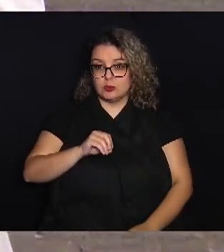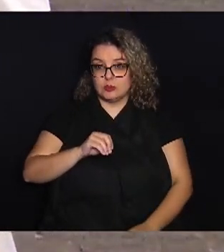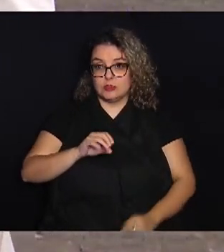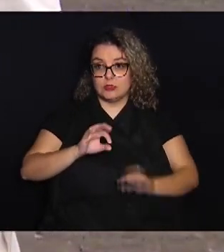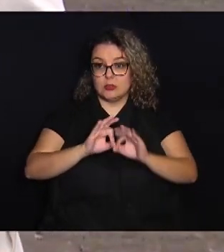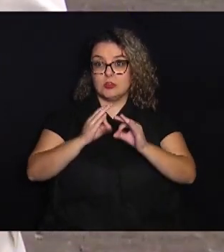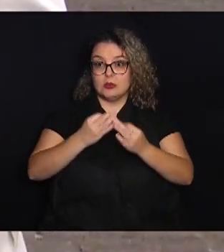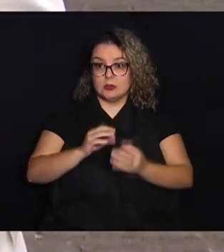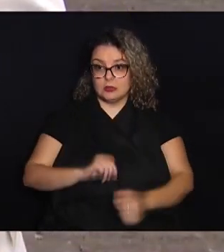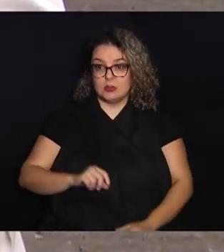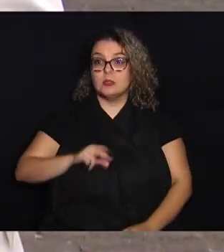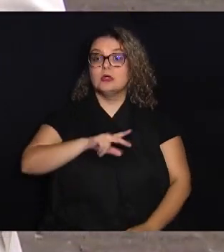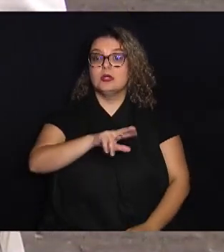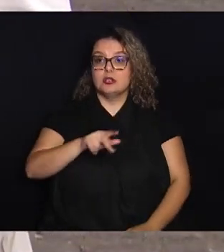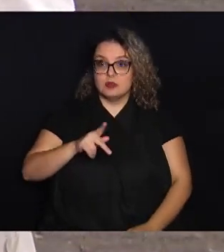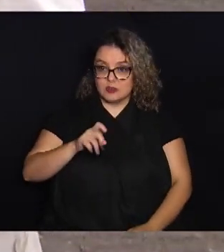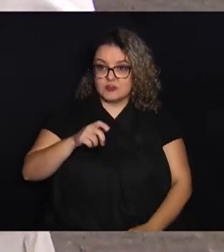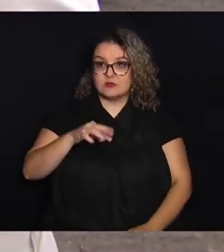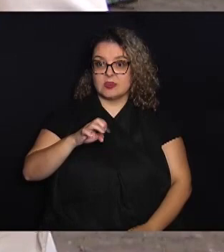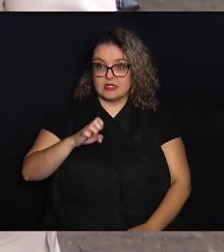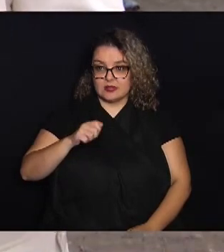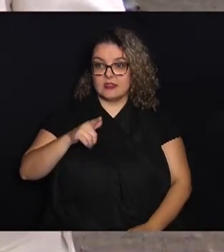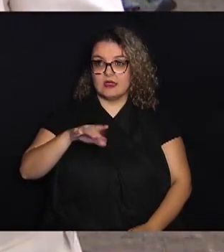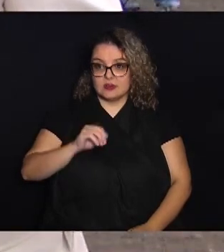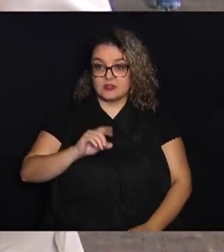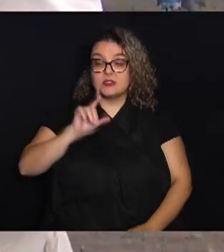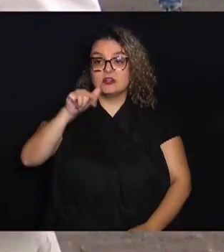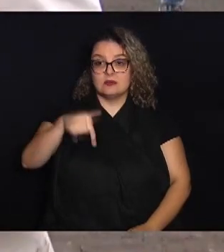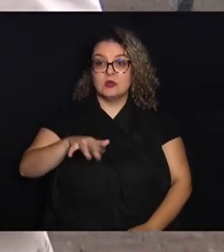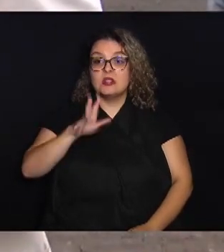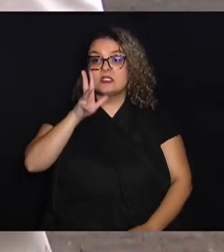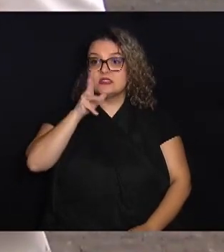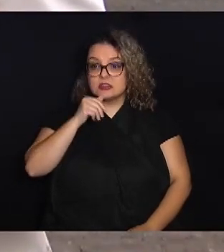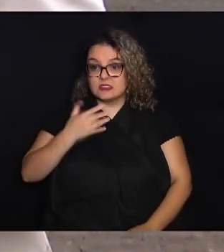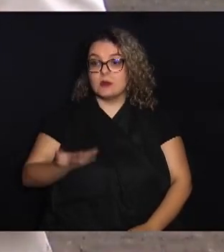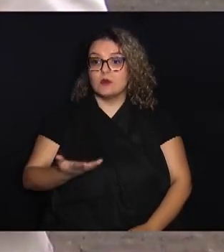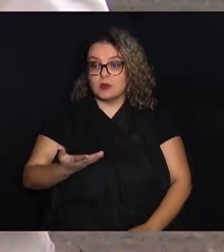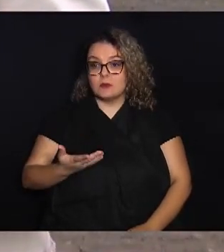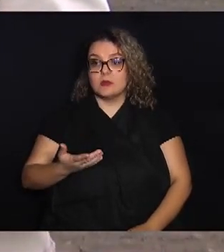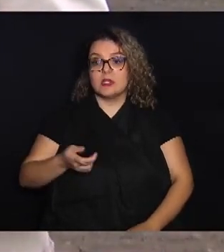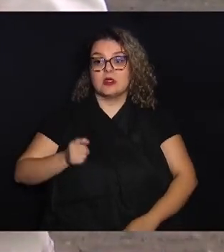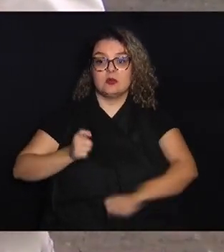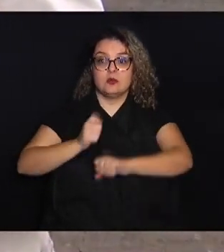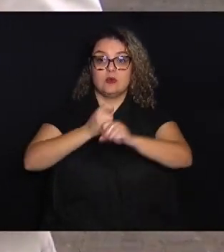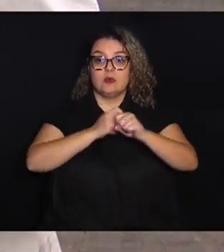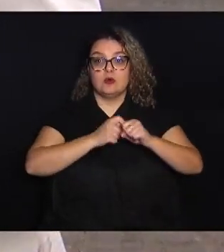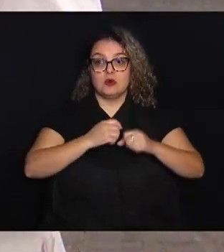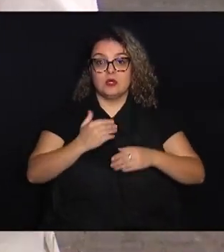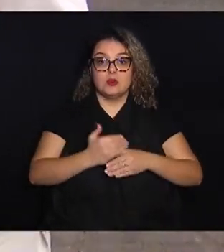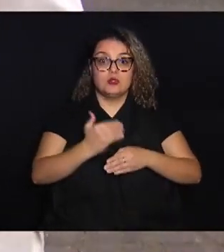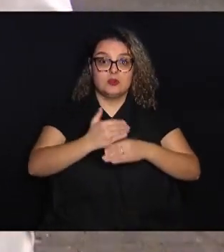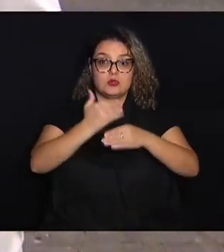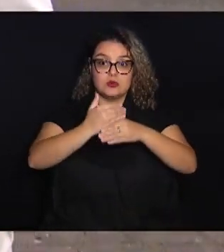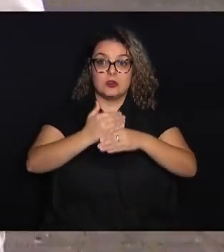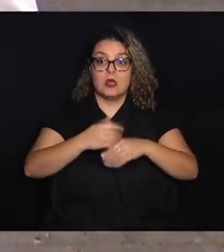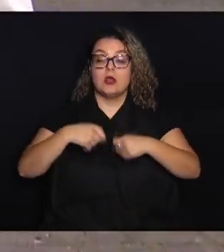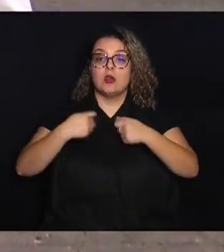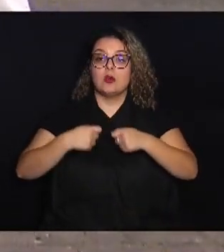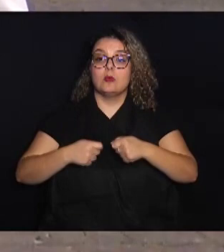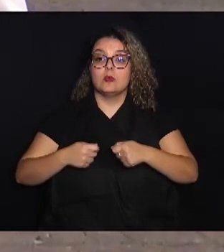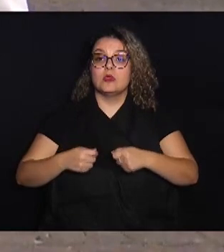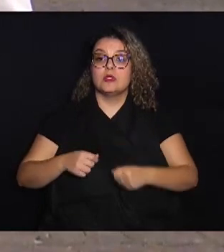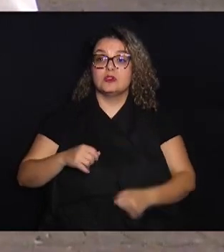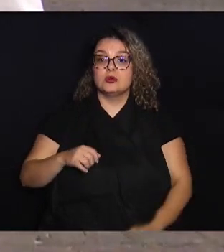família Irmãos Penteado. E depois demorou muito para que esse monumento fosse construído e precisou da intervenção